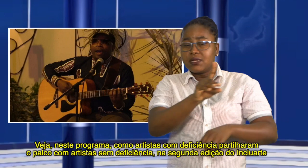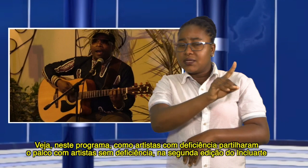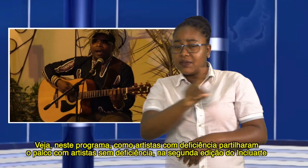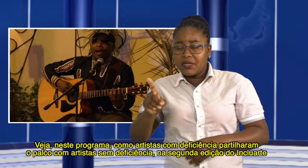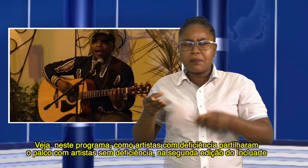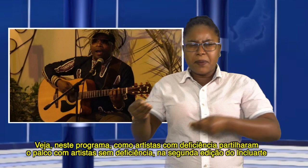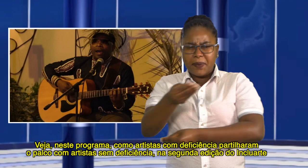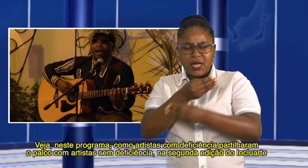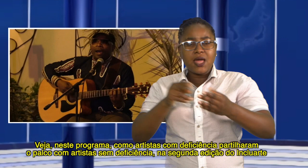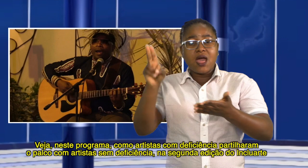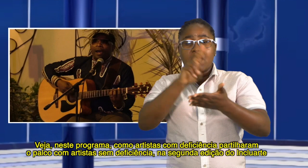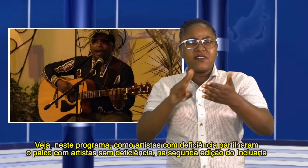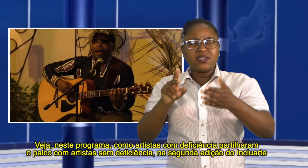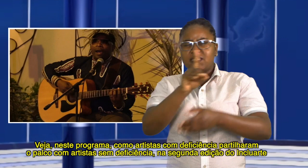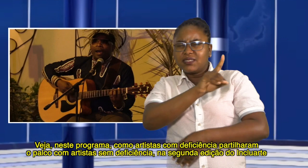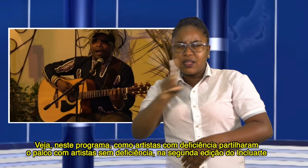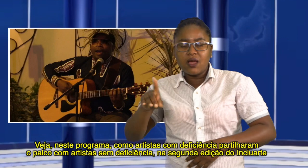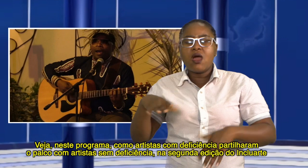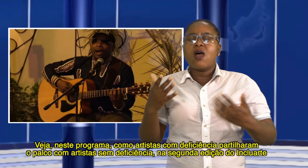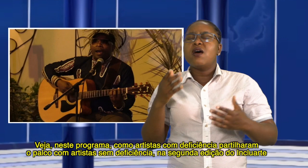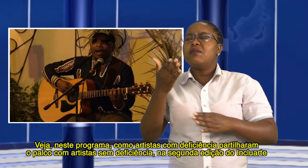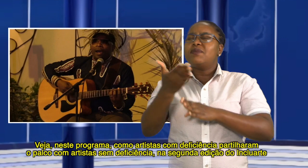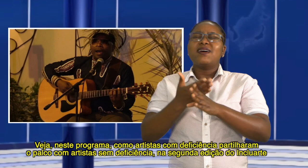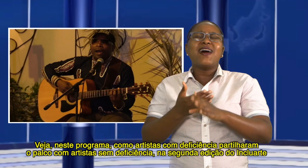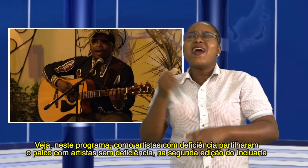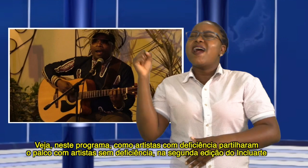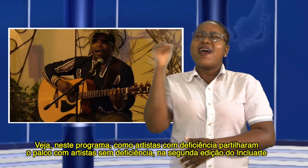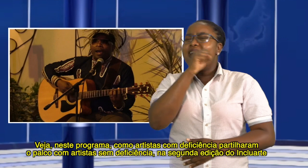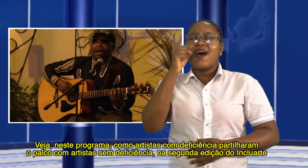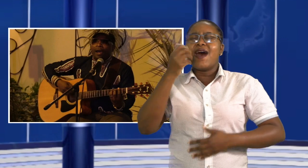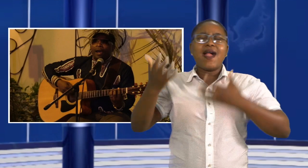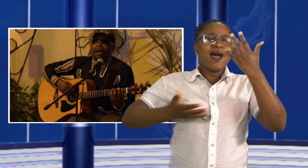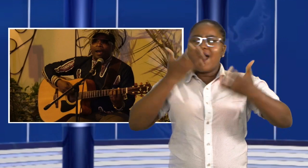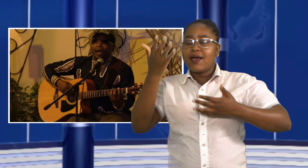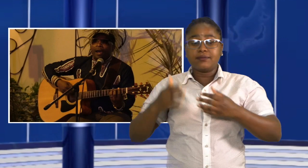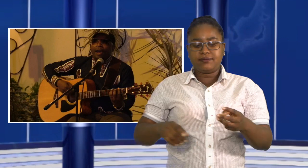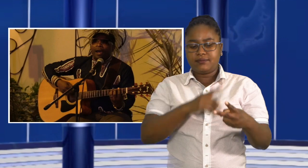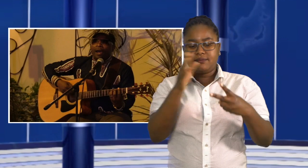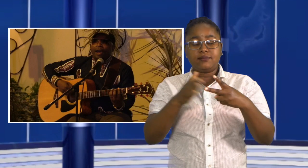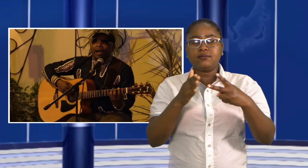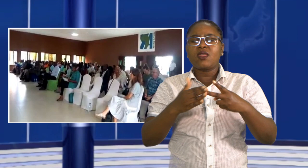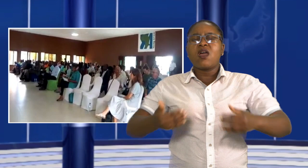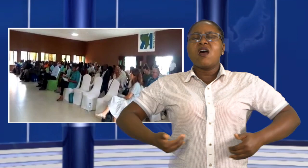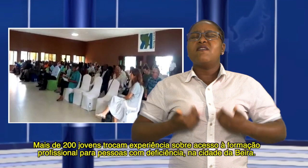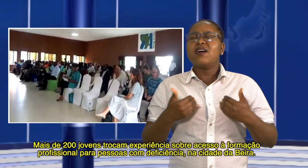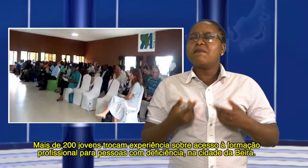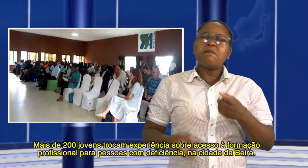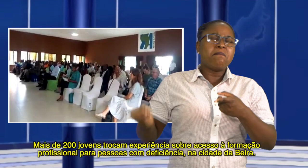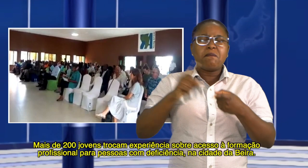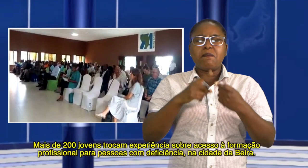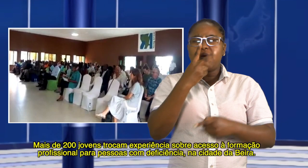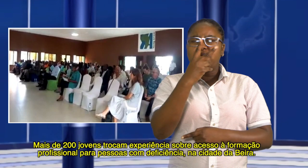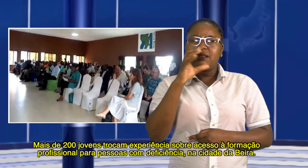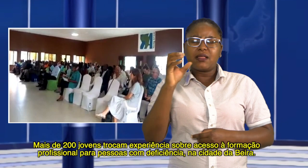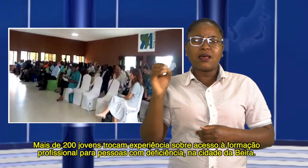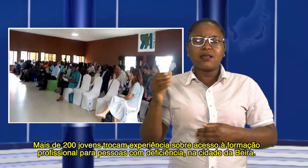o palco com artistas sem deficiência, na segunda edição do InCluArte. Mais de 200